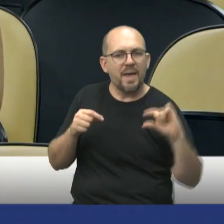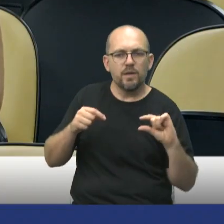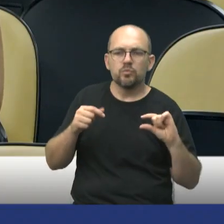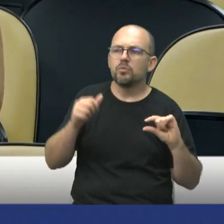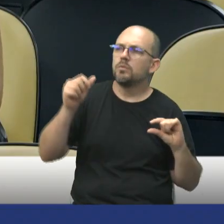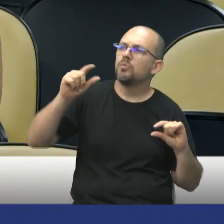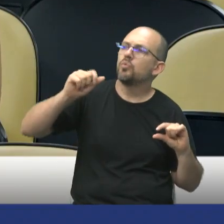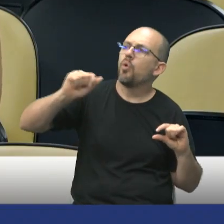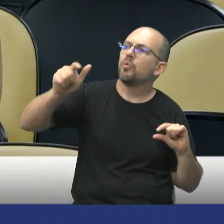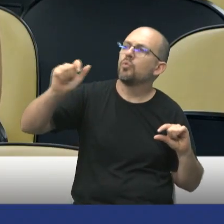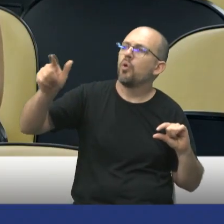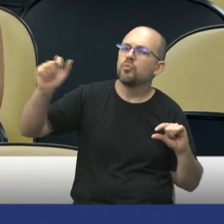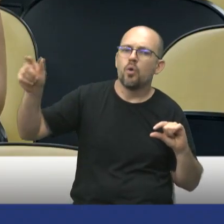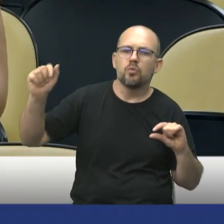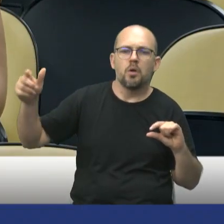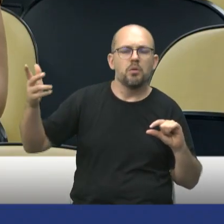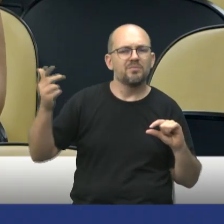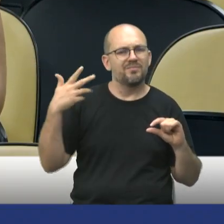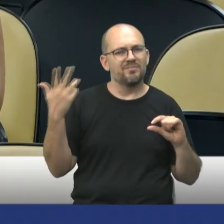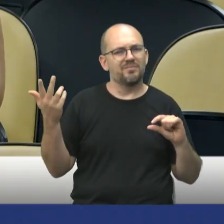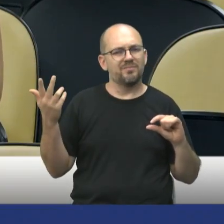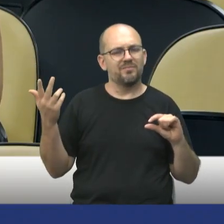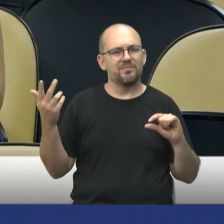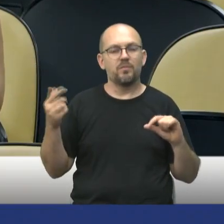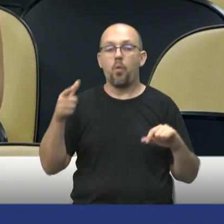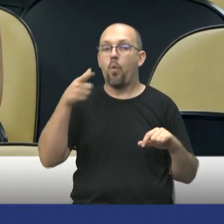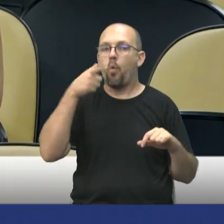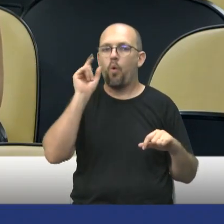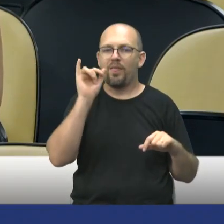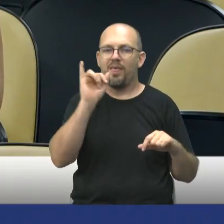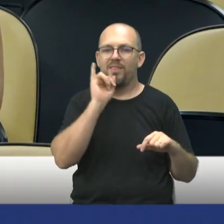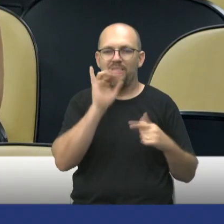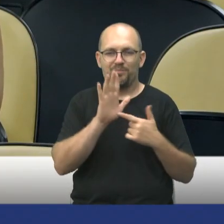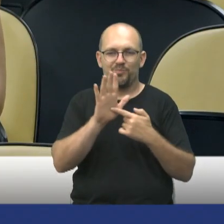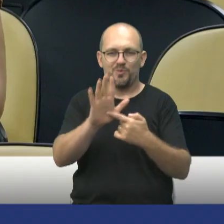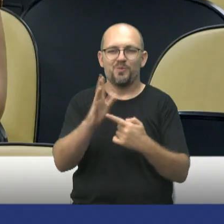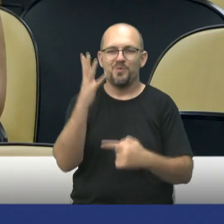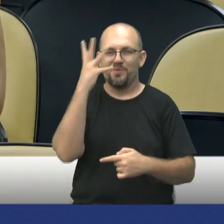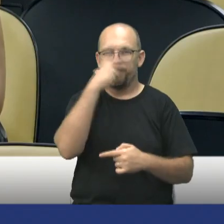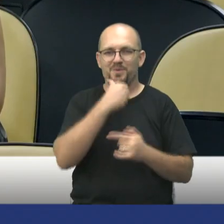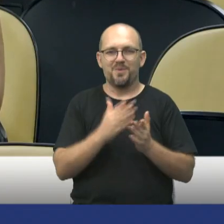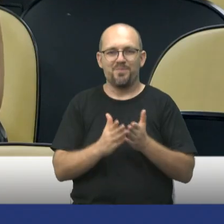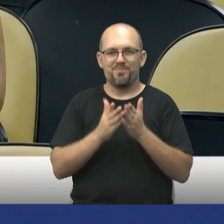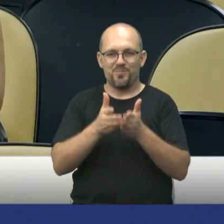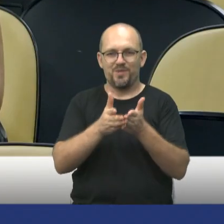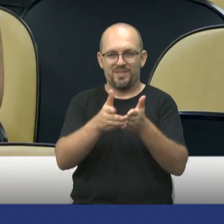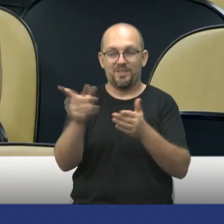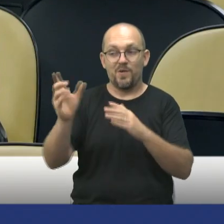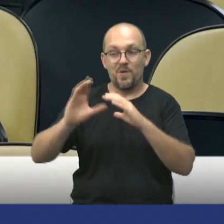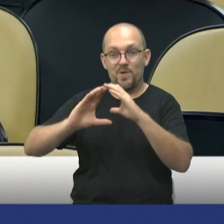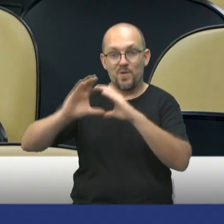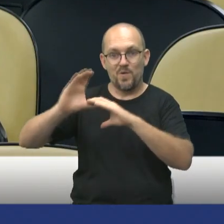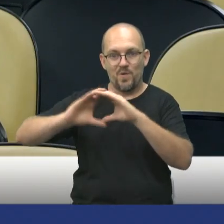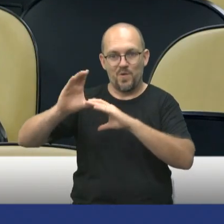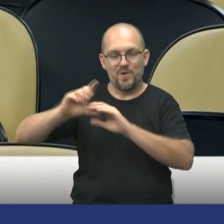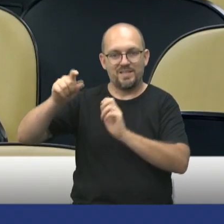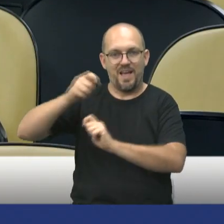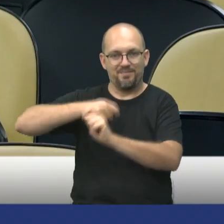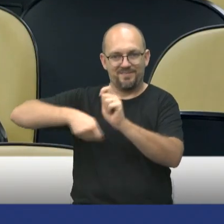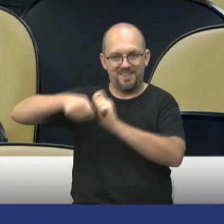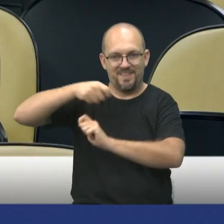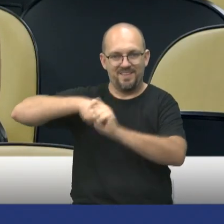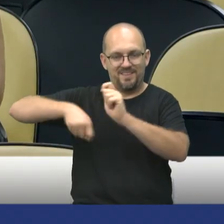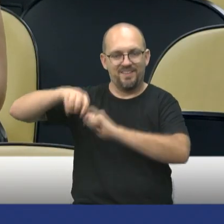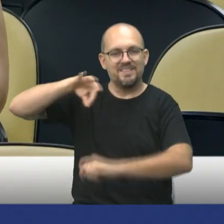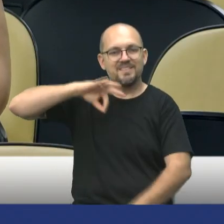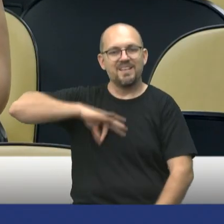foram comparadas. Tá? Ontem foi até dado o exemplo de Barra Bonita, que acabou de lançar um concurso para agente administrativo, que